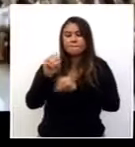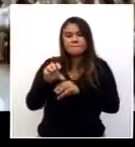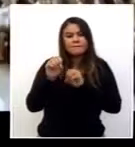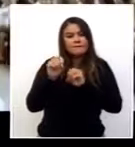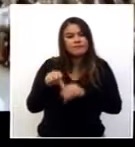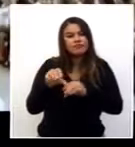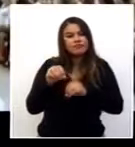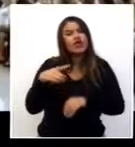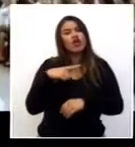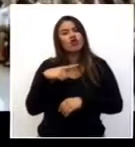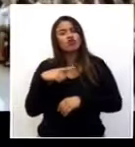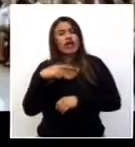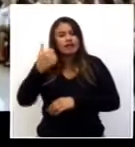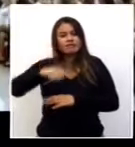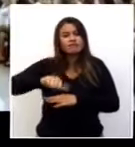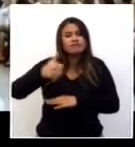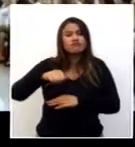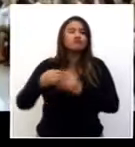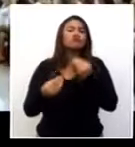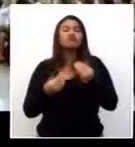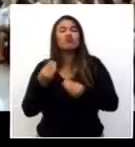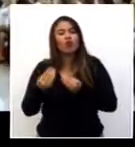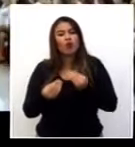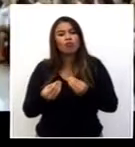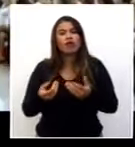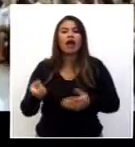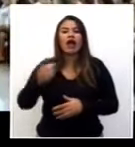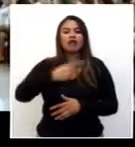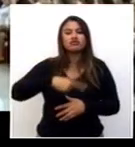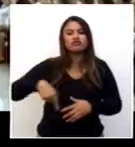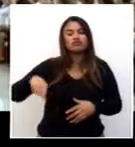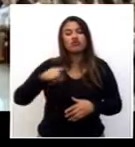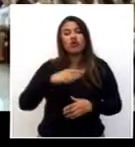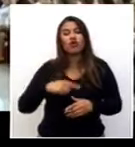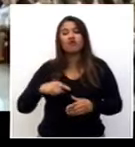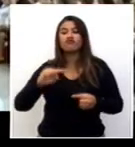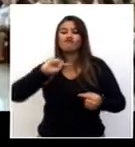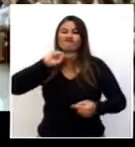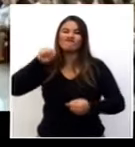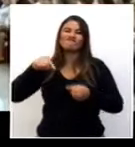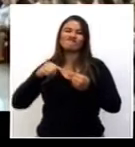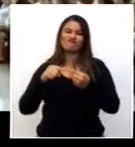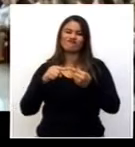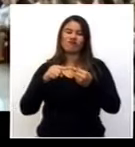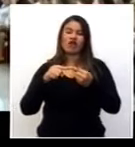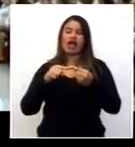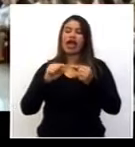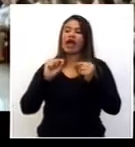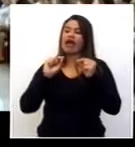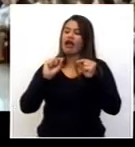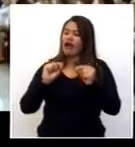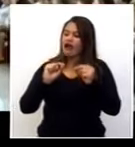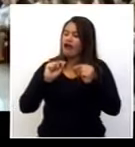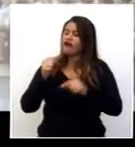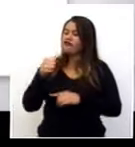aprendizagem? E aí é que nós vamos retratar o que, de fato, nós vamos fazer com essa